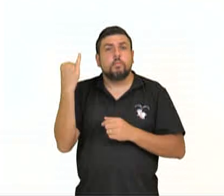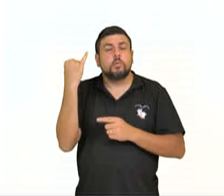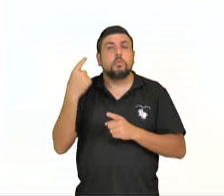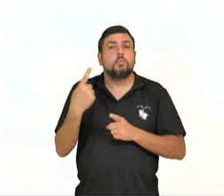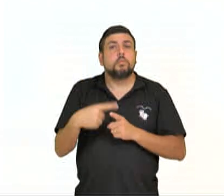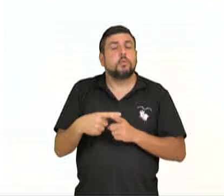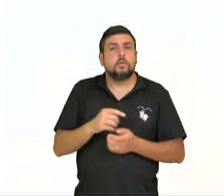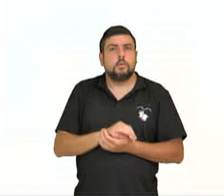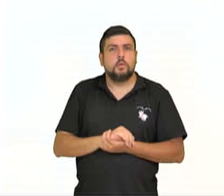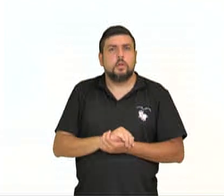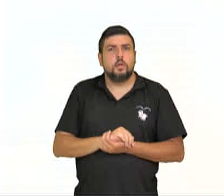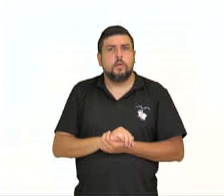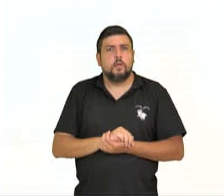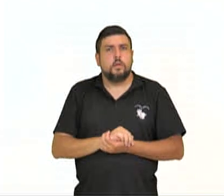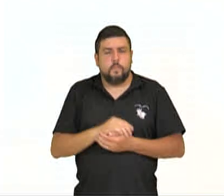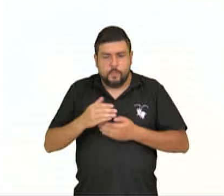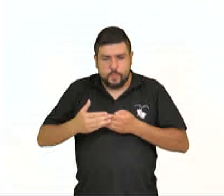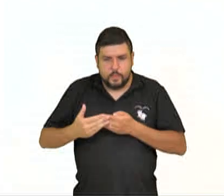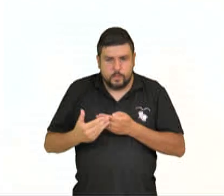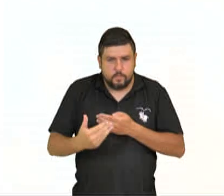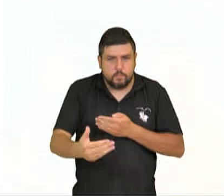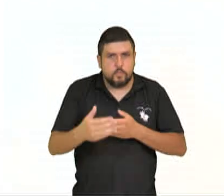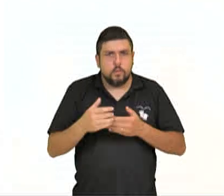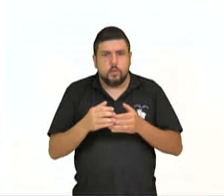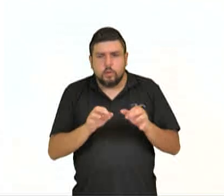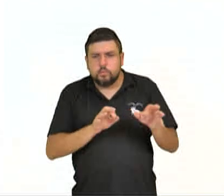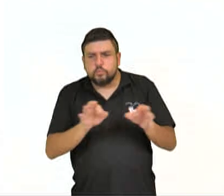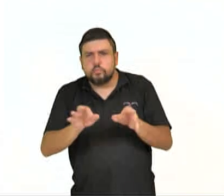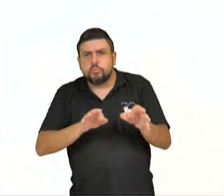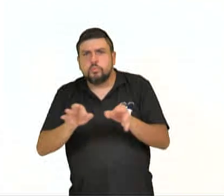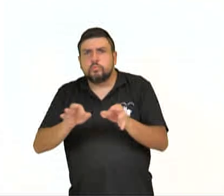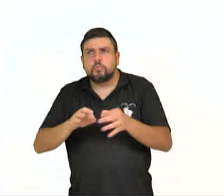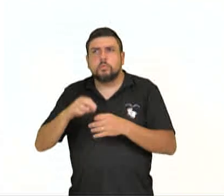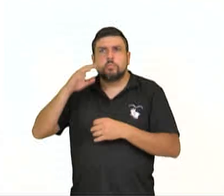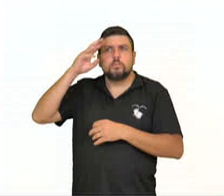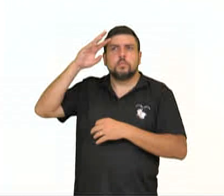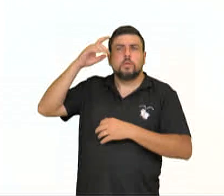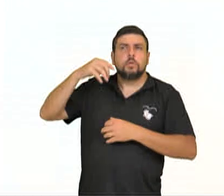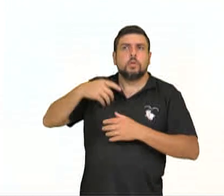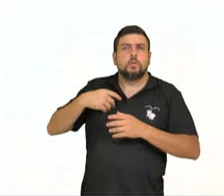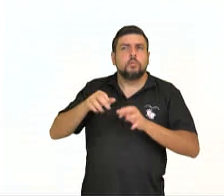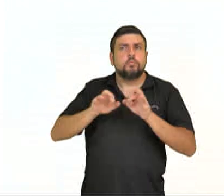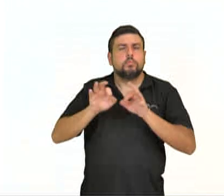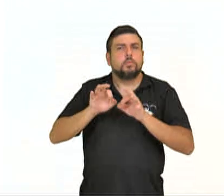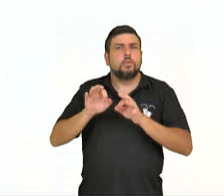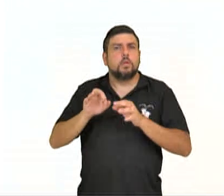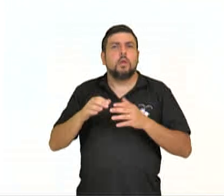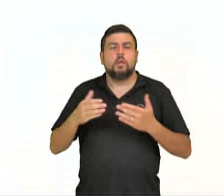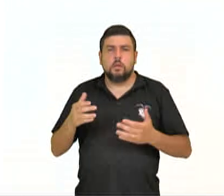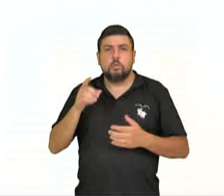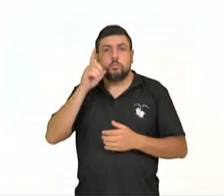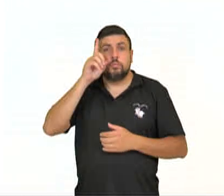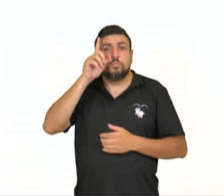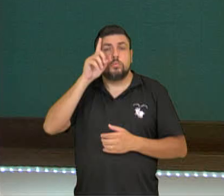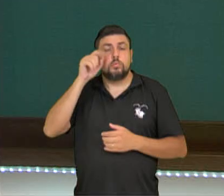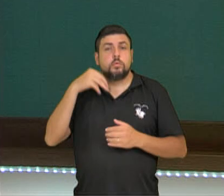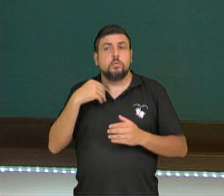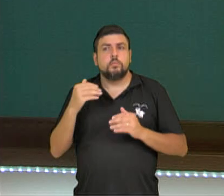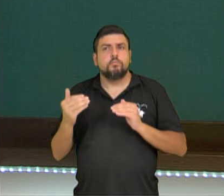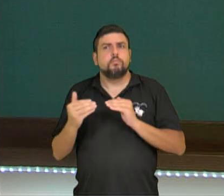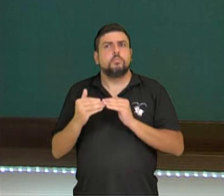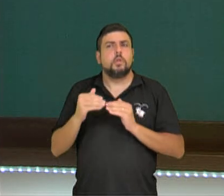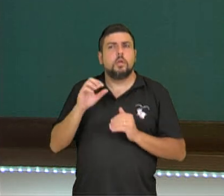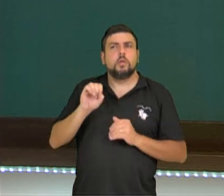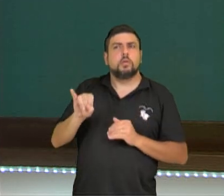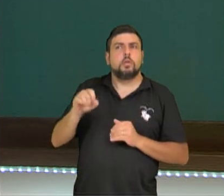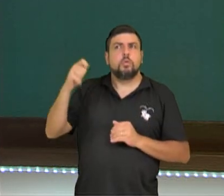o desenvolvimento das atividades das pessoas, do dia a dia, cotidiano, isso está diretamente ligado a saber se vai ter sol,